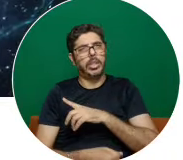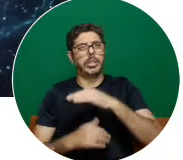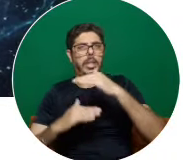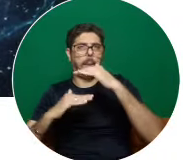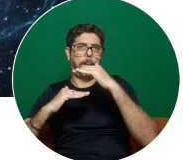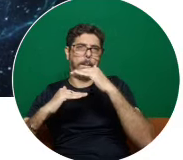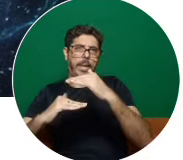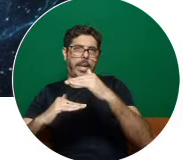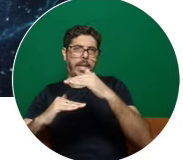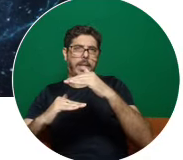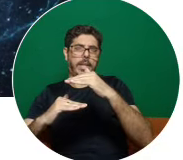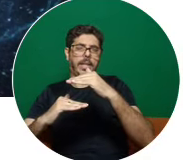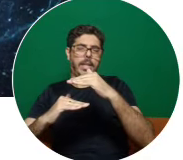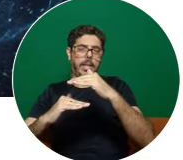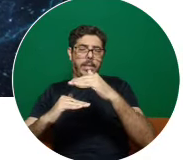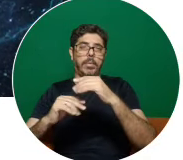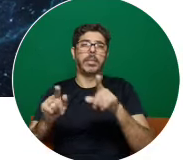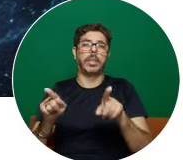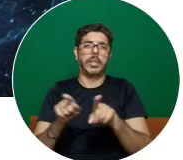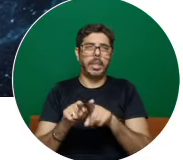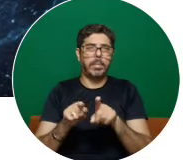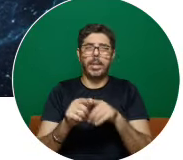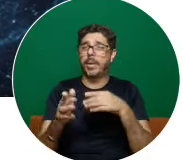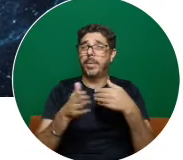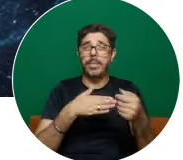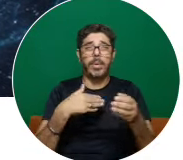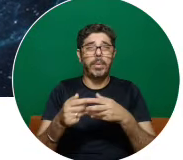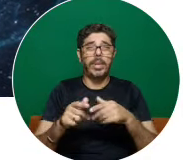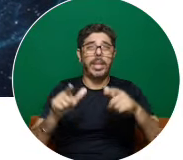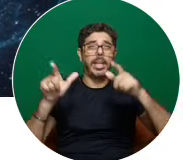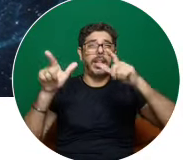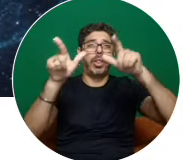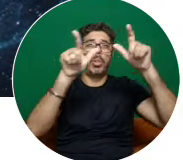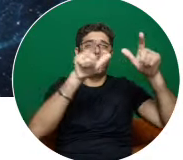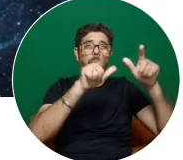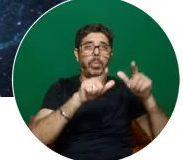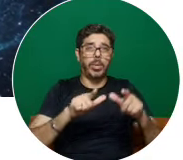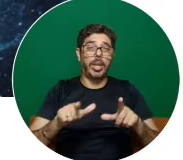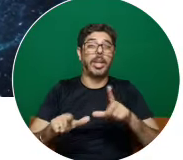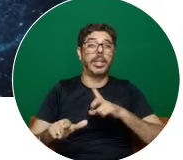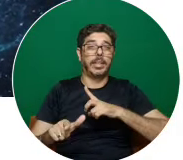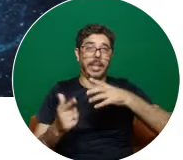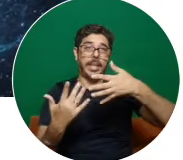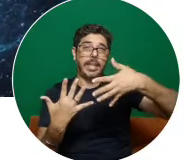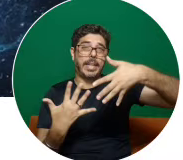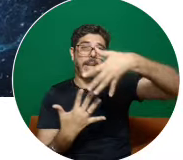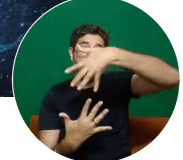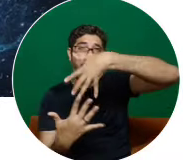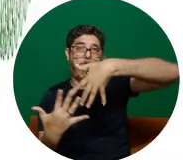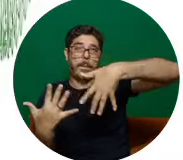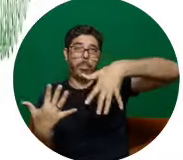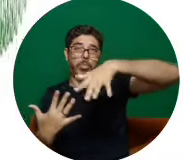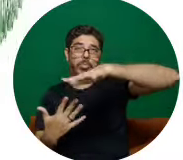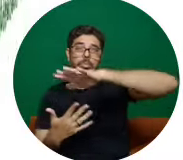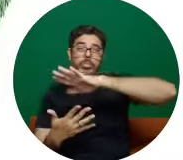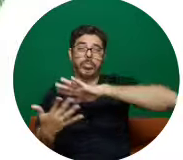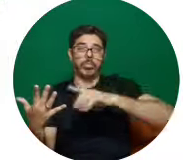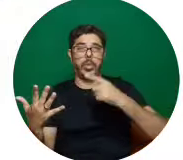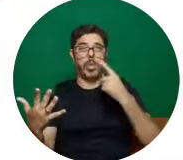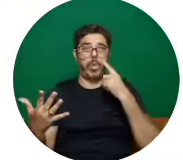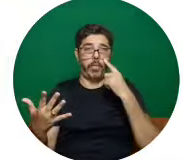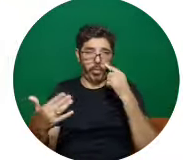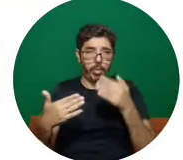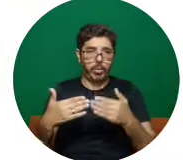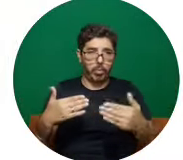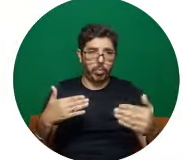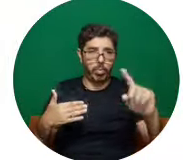ela é válida para qualquer região do espaço vazio onde exista um campo elétrico. Nós veremos mais adiante que a densidade